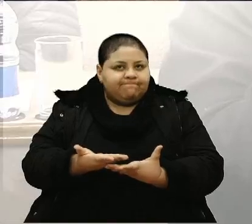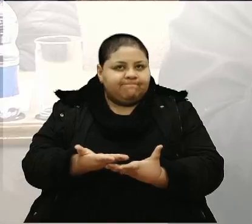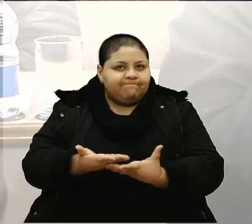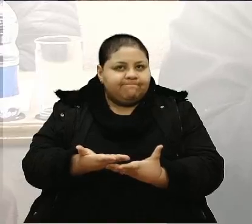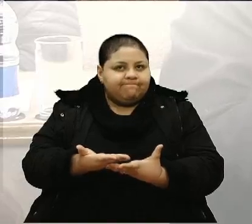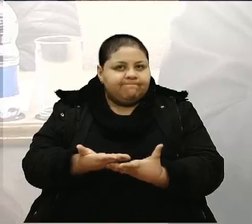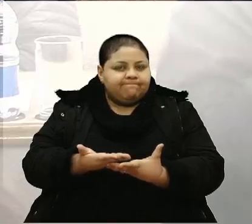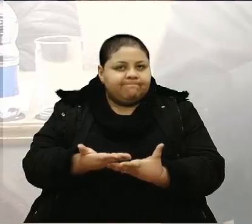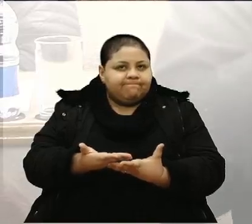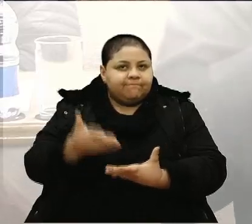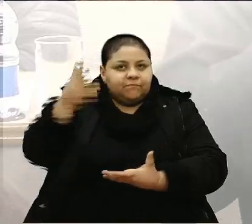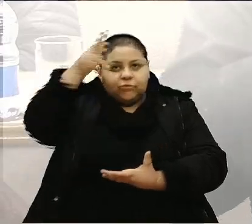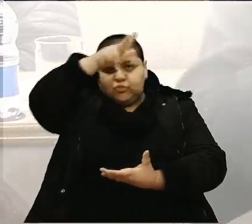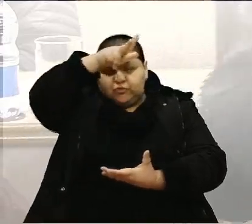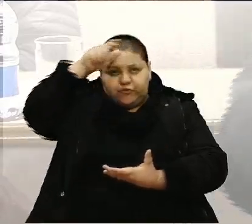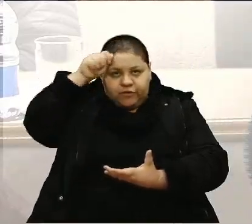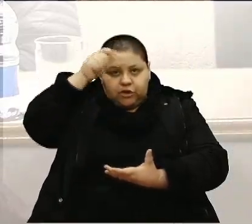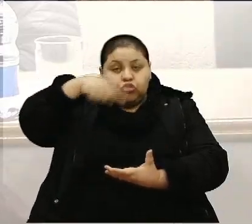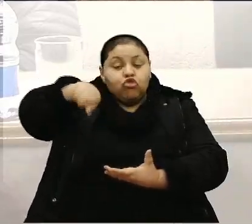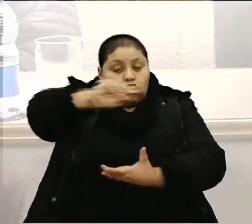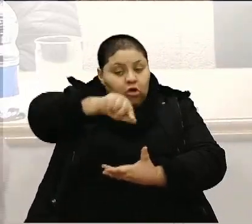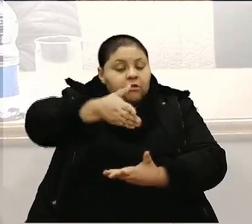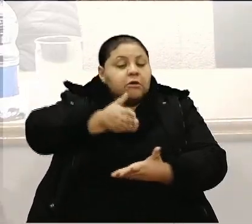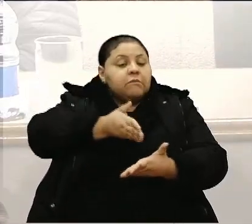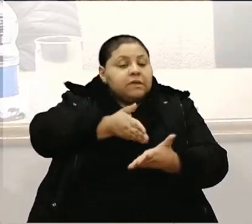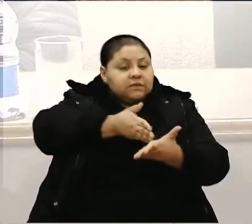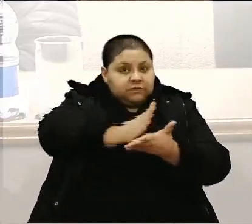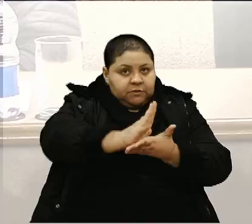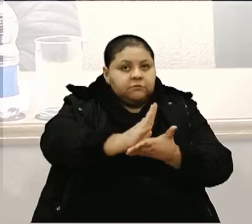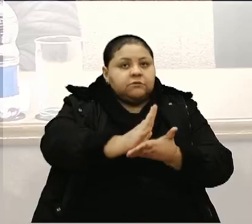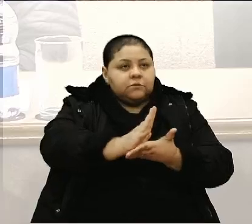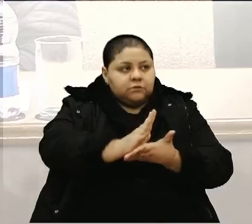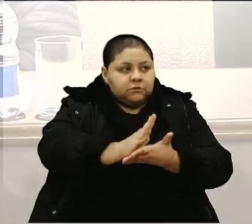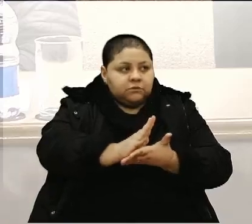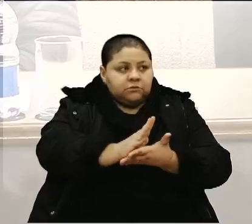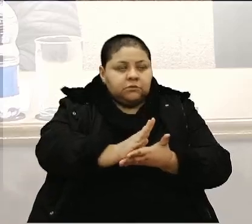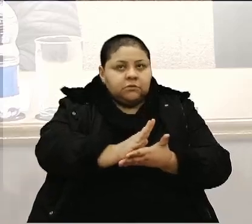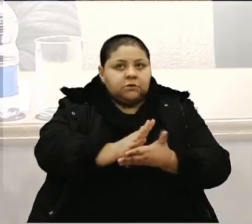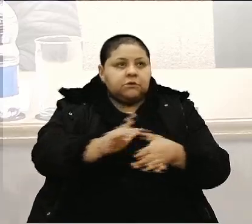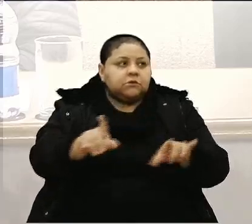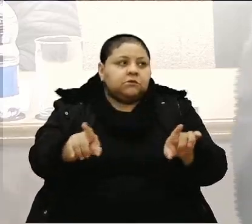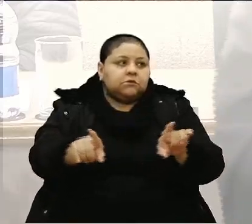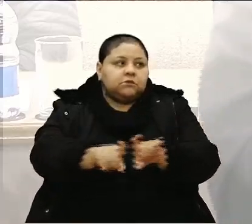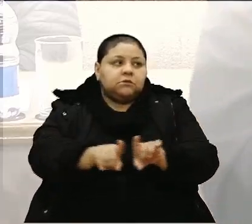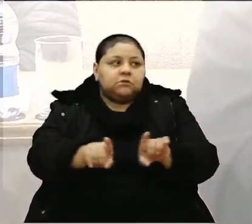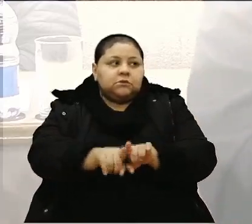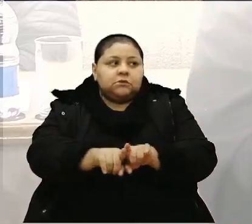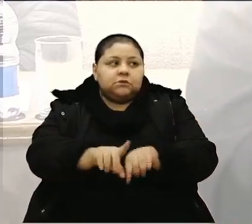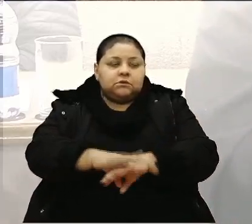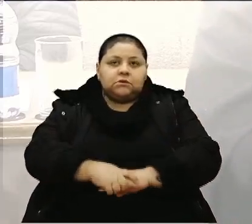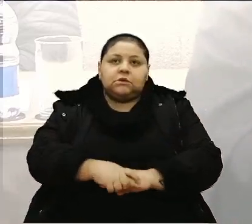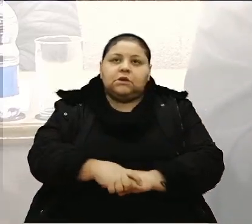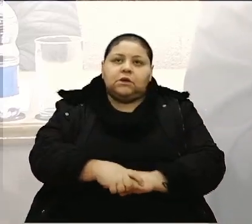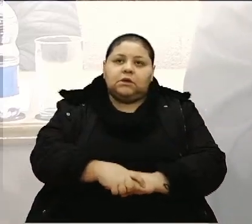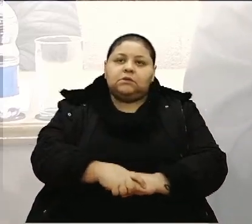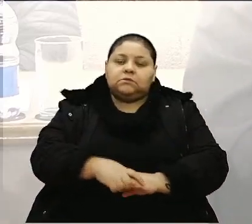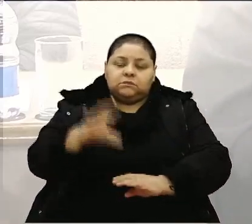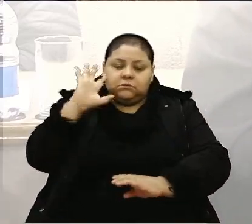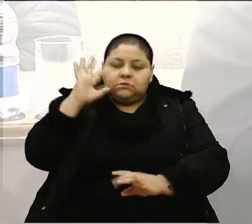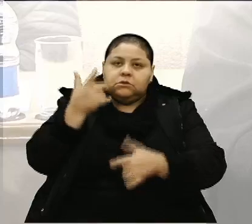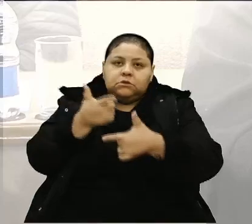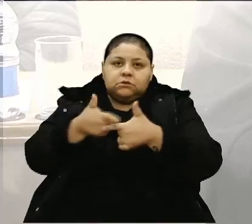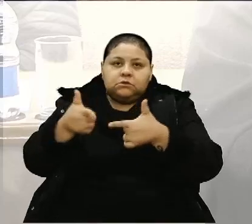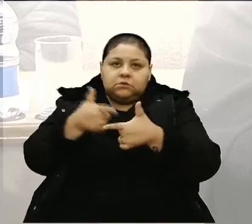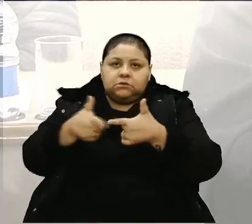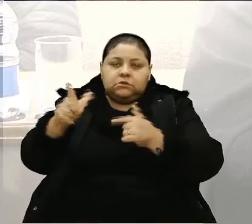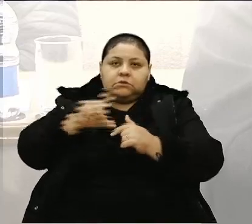Noto que o prefeito municipal, nós participamos, melhor dizendo, do processo de tentativa de resolver esse problema.